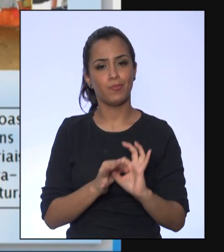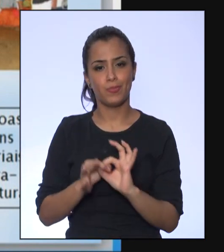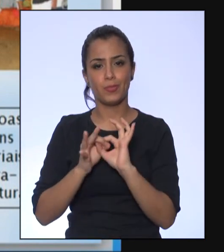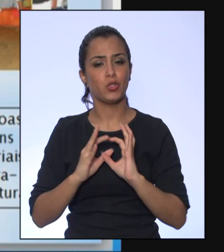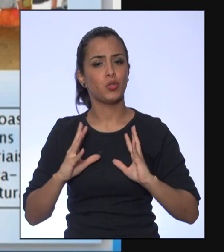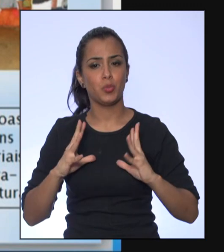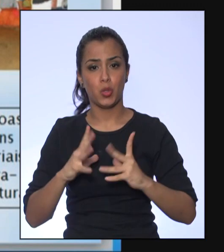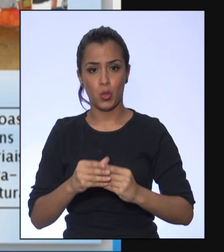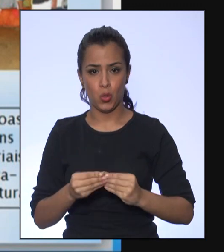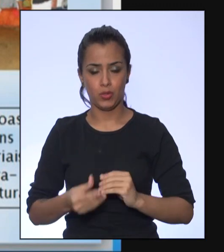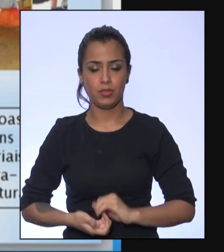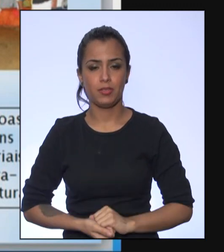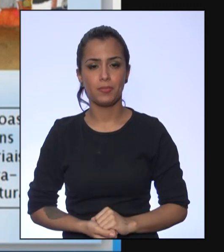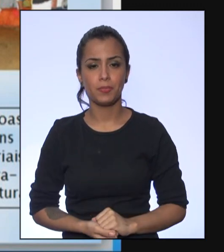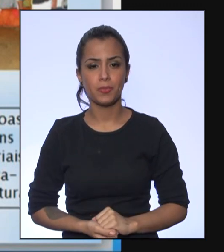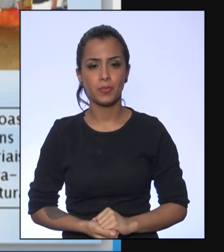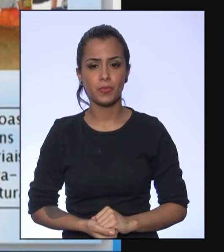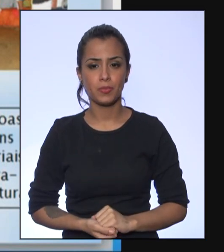todos. Bom,